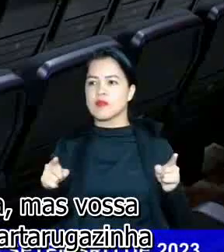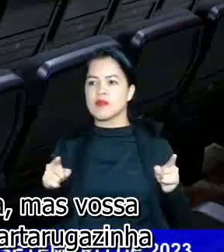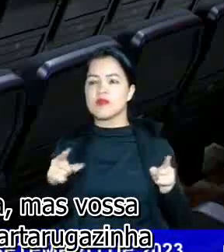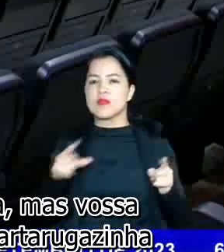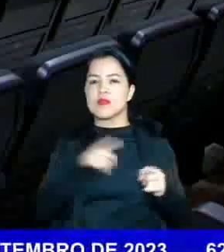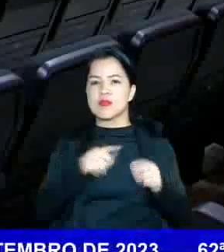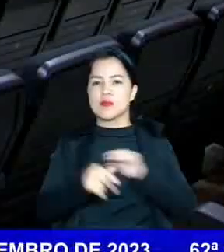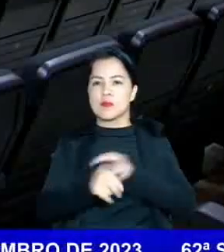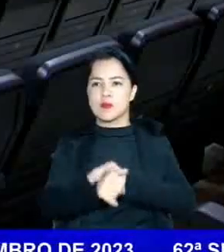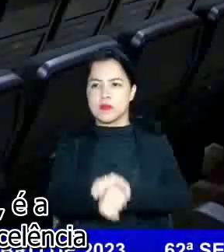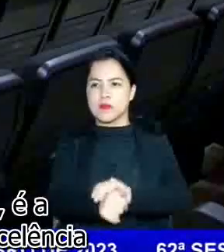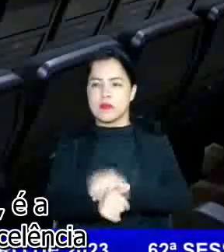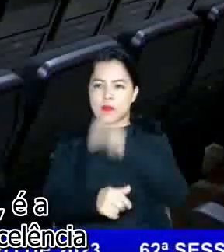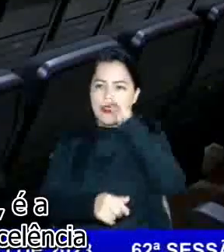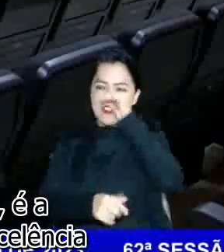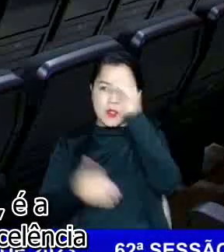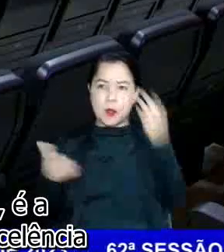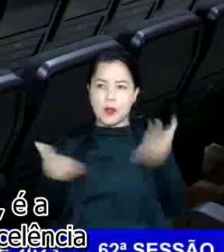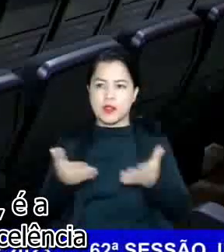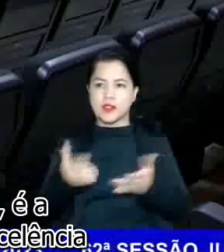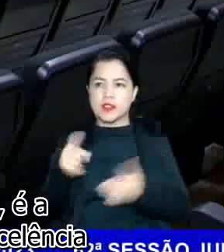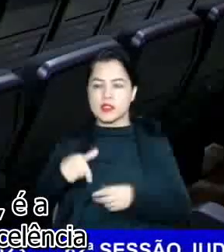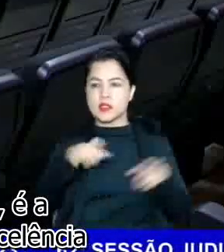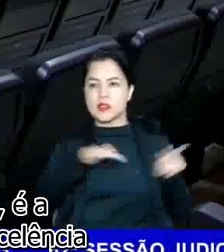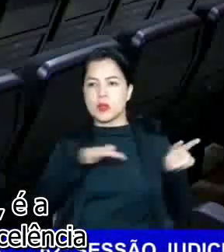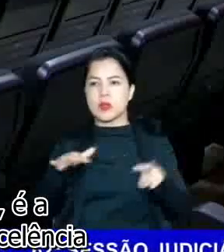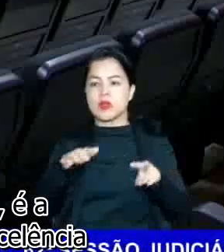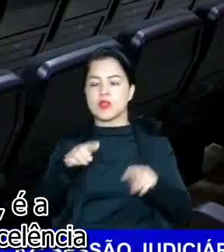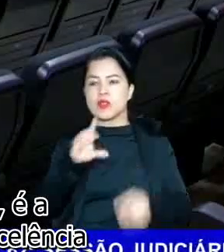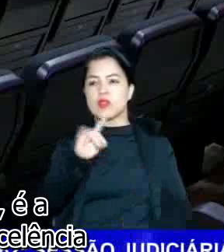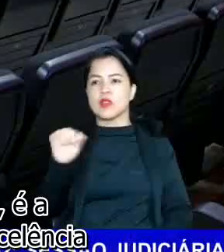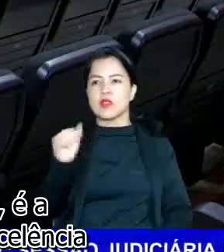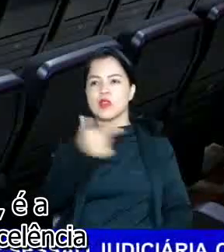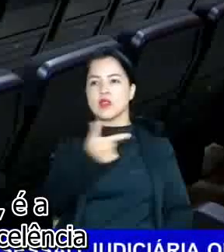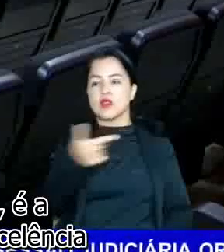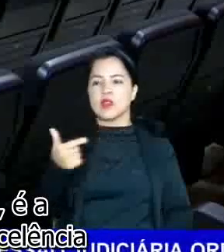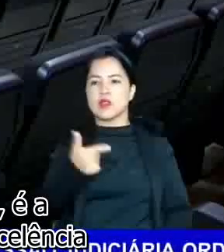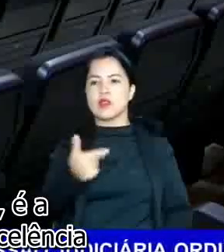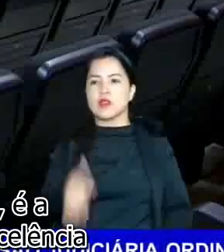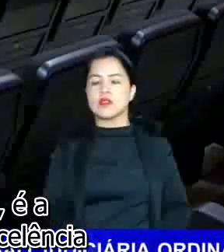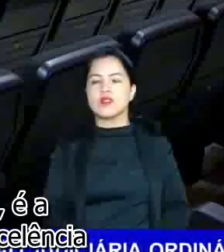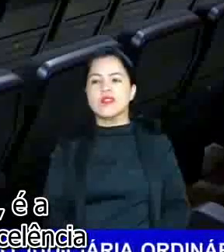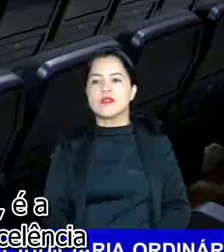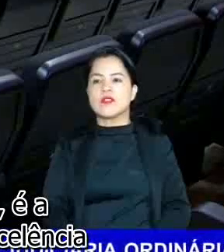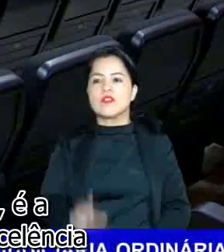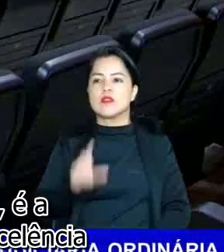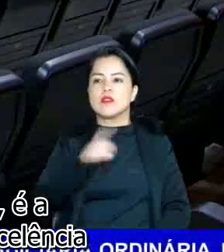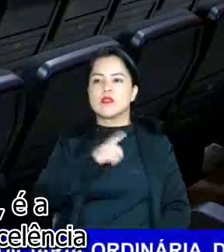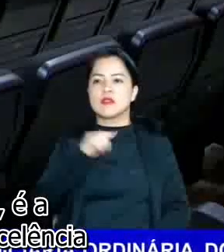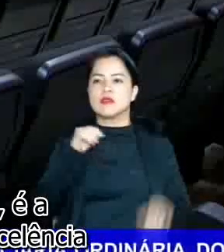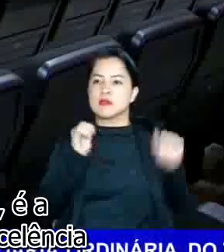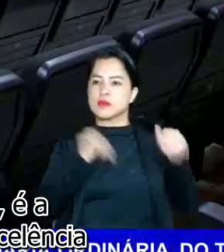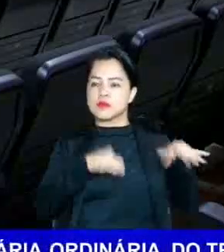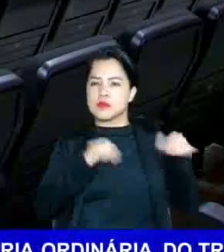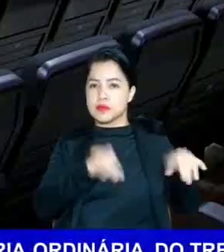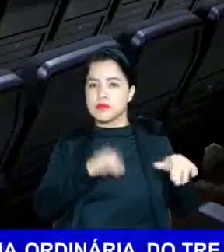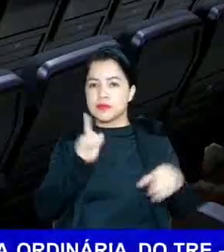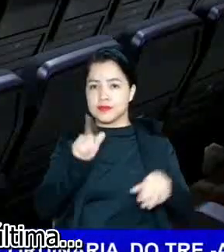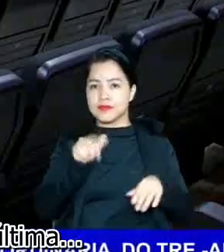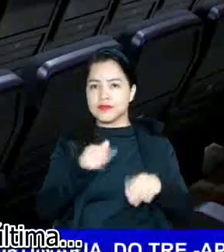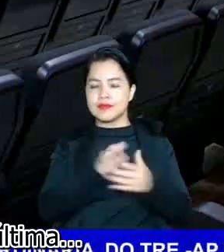em Tartarugalzinho será agora, nessa semana? Não, é dia 22, é a última sessão desse mês. Desde setembro,